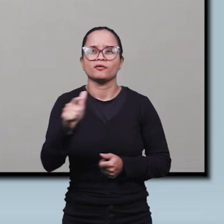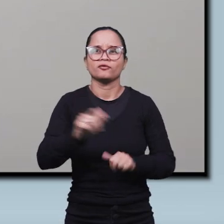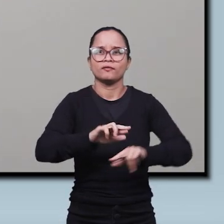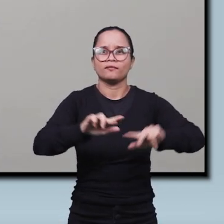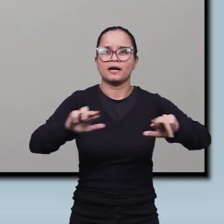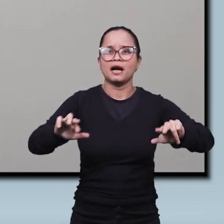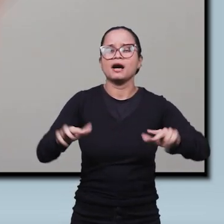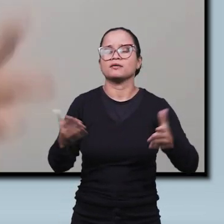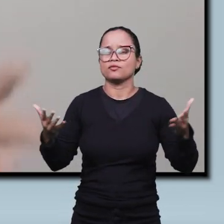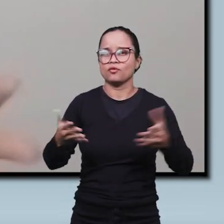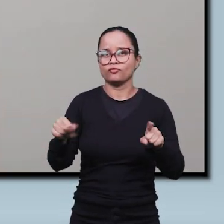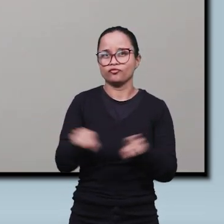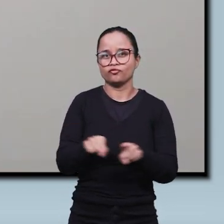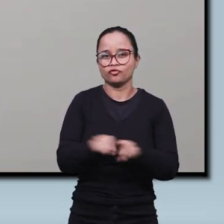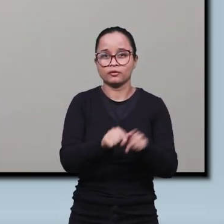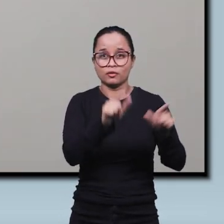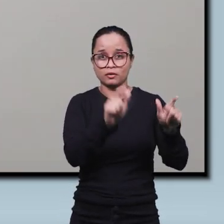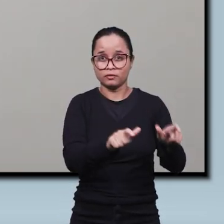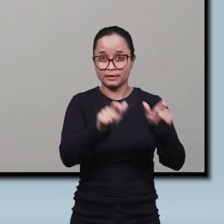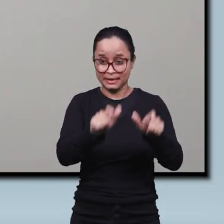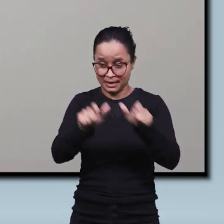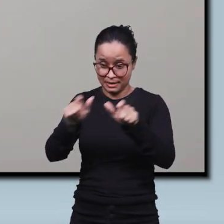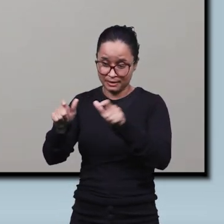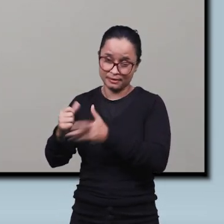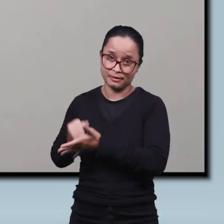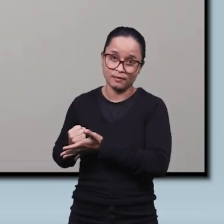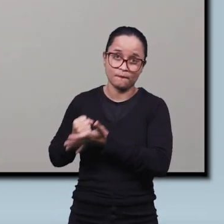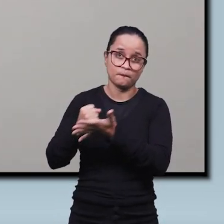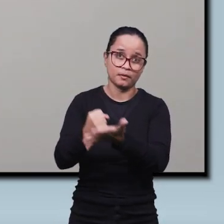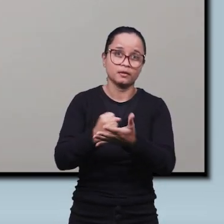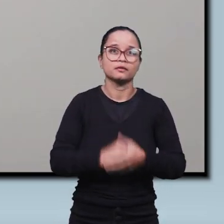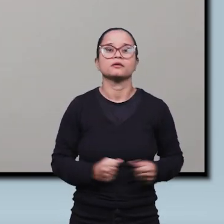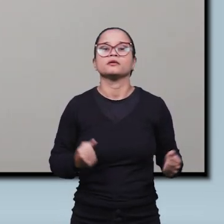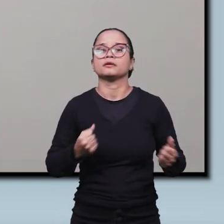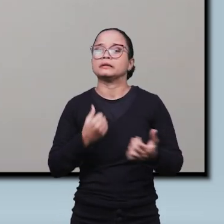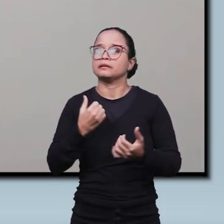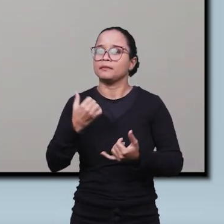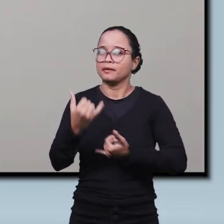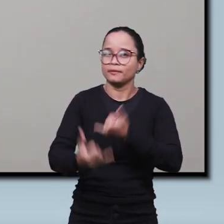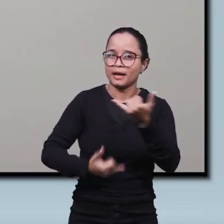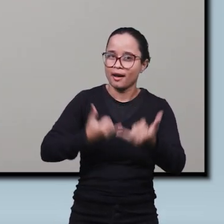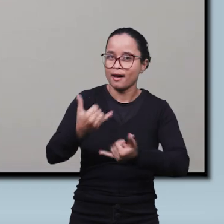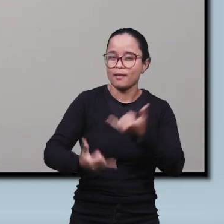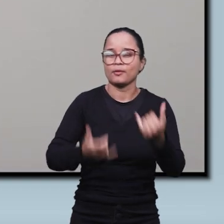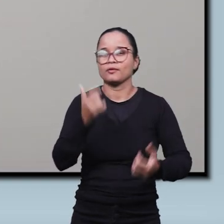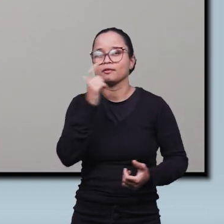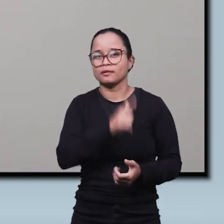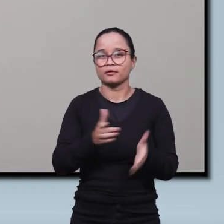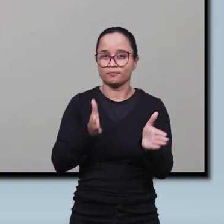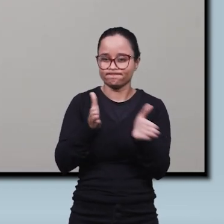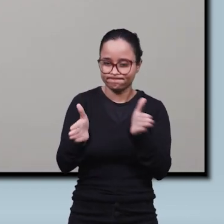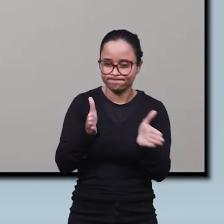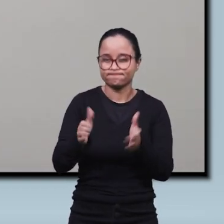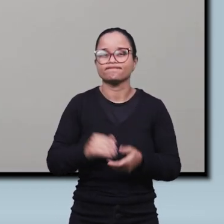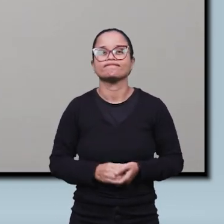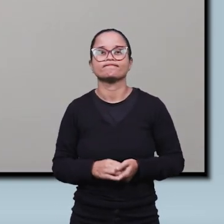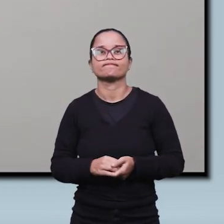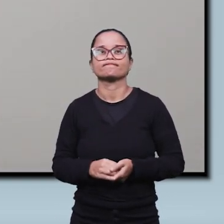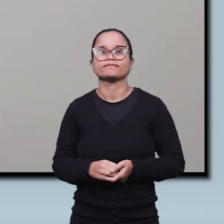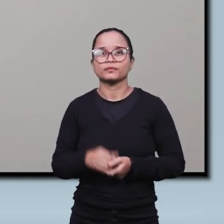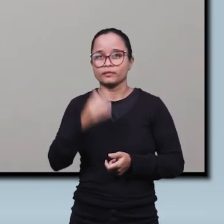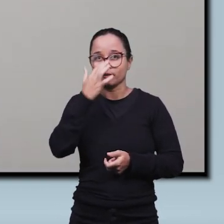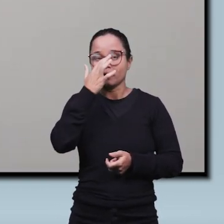hoje já locais que favorecem o lazer, né? Aqueles que são de acessibilidade. E